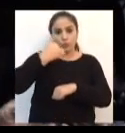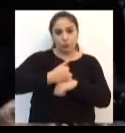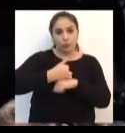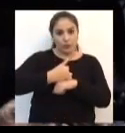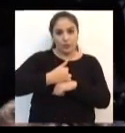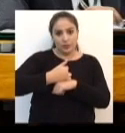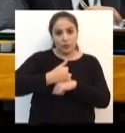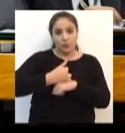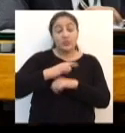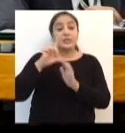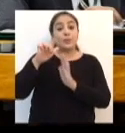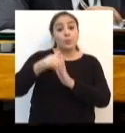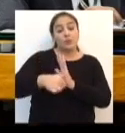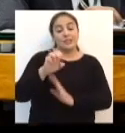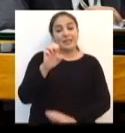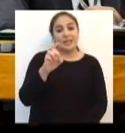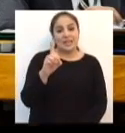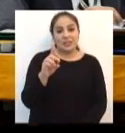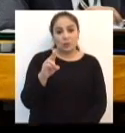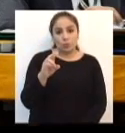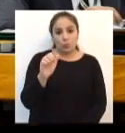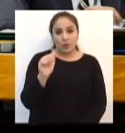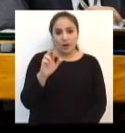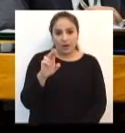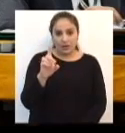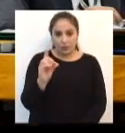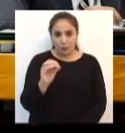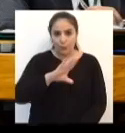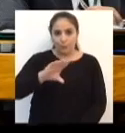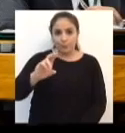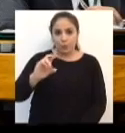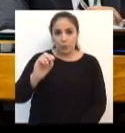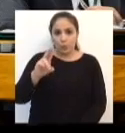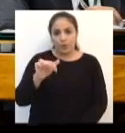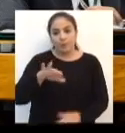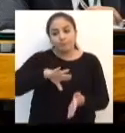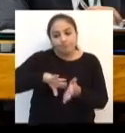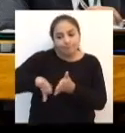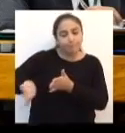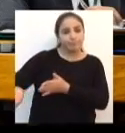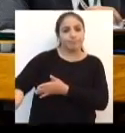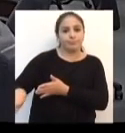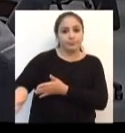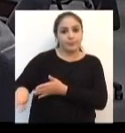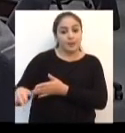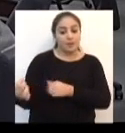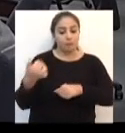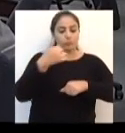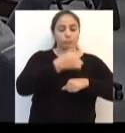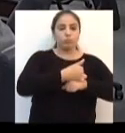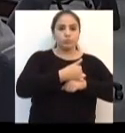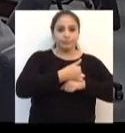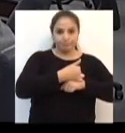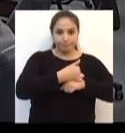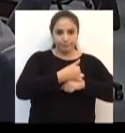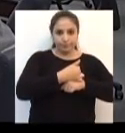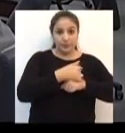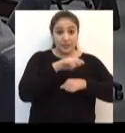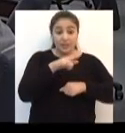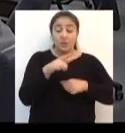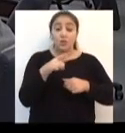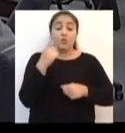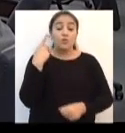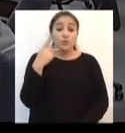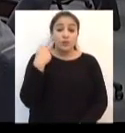Tribunal Federal afastou Eduardo Cunha do comando da Casa Legislativa. No grande expediente,